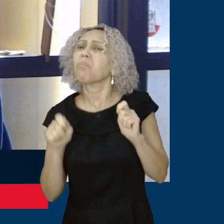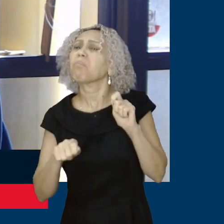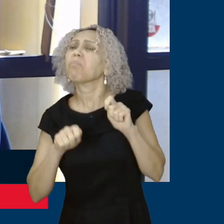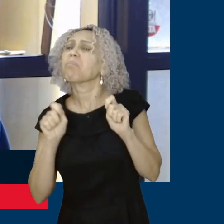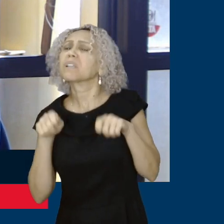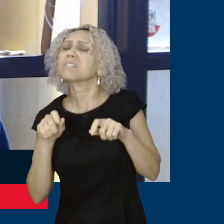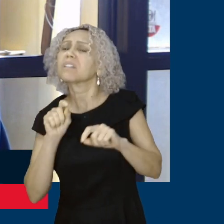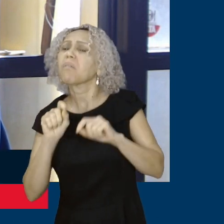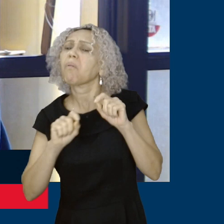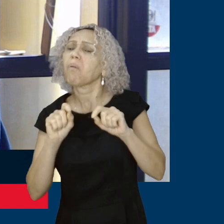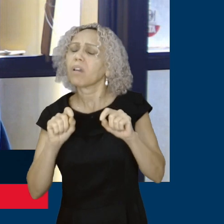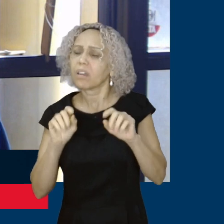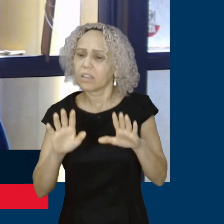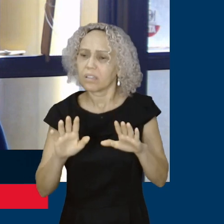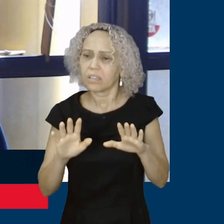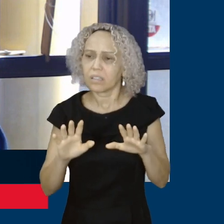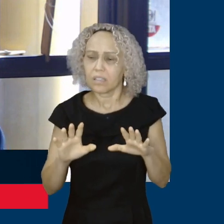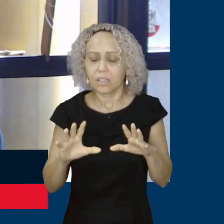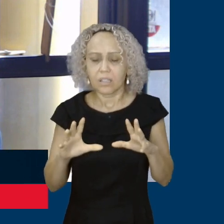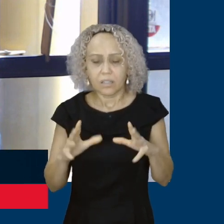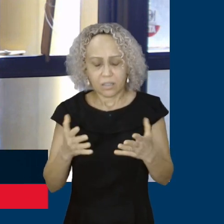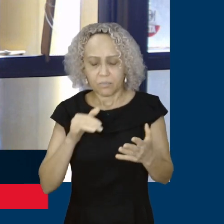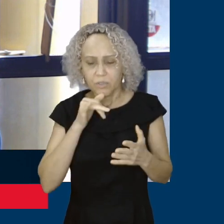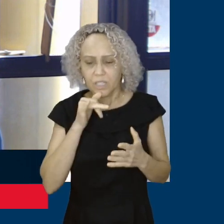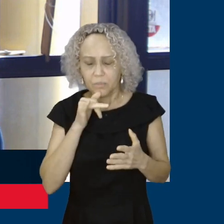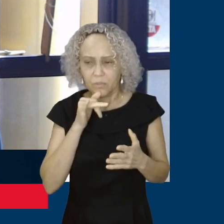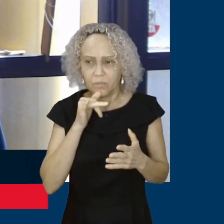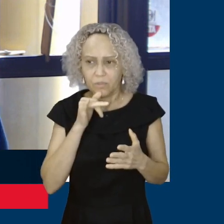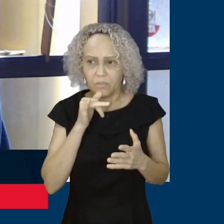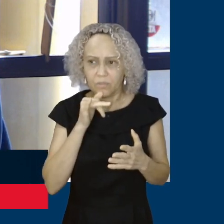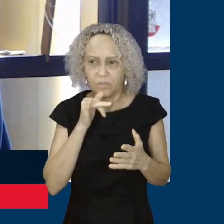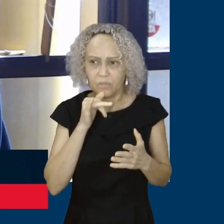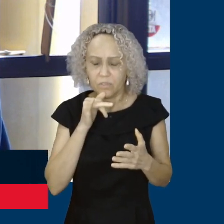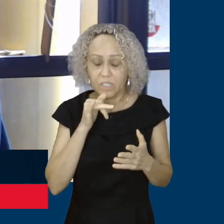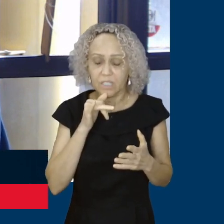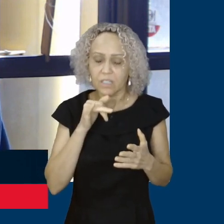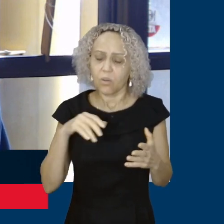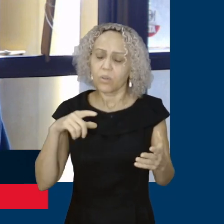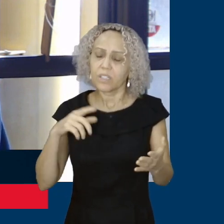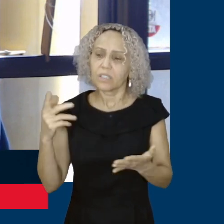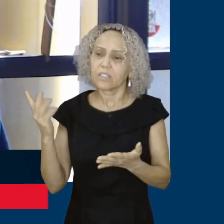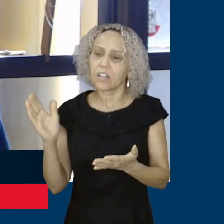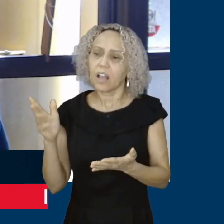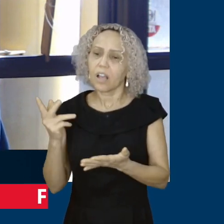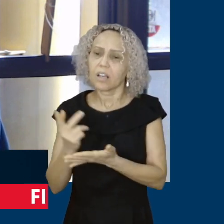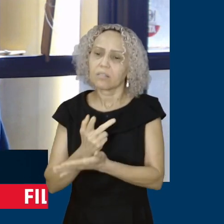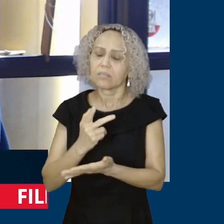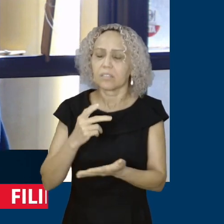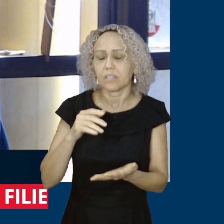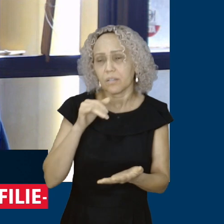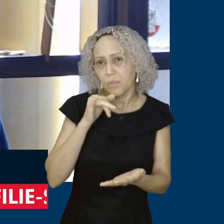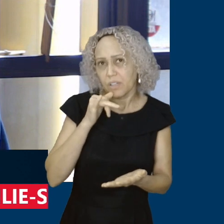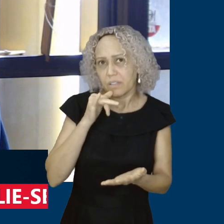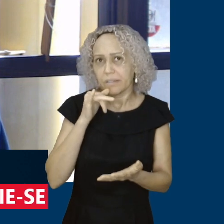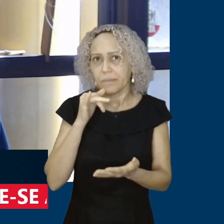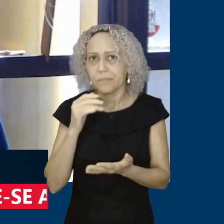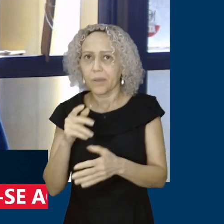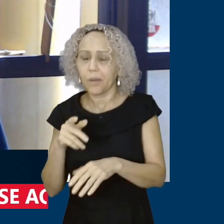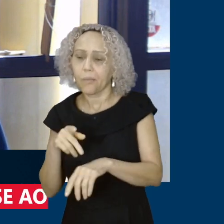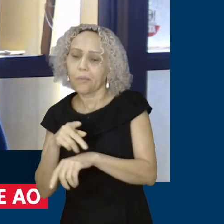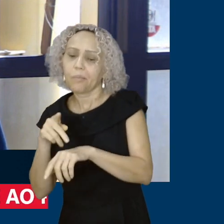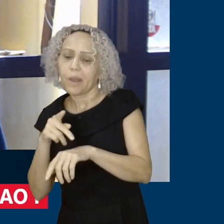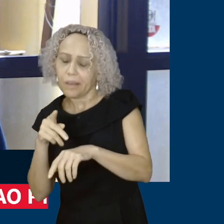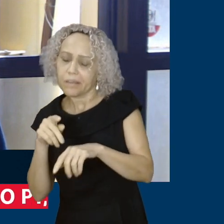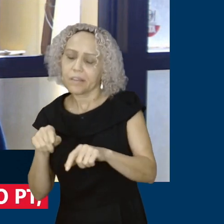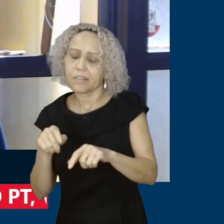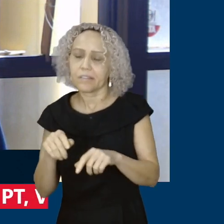vislumbrado pelo conjunto dos países, né, eu acho que todos nós aqui, entendeu? Ficamos felizes e celebramos,